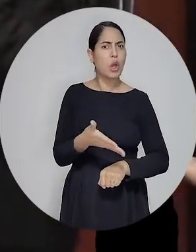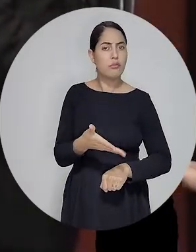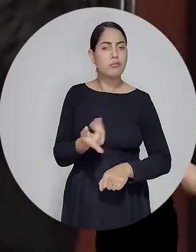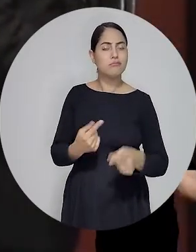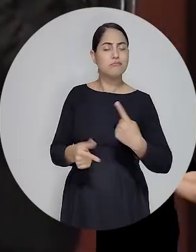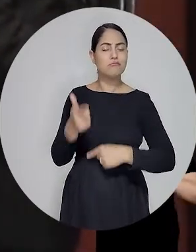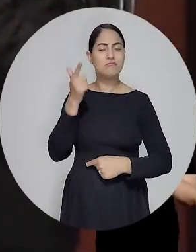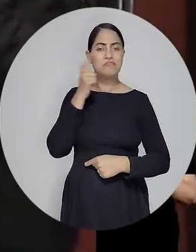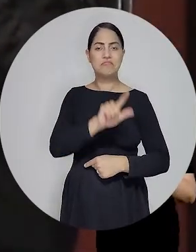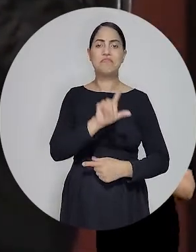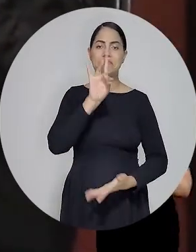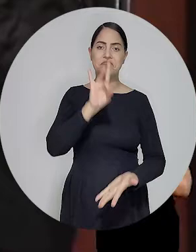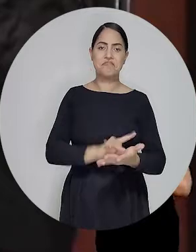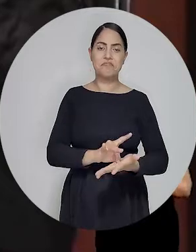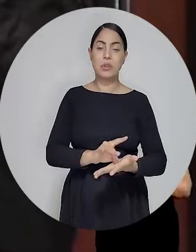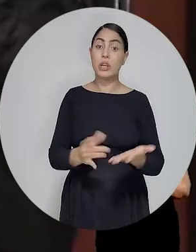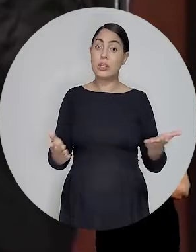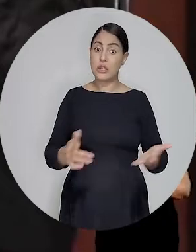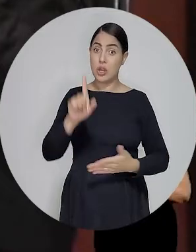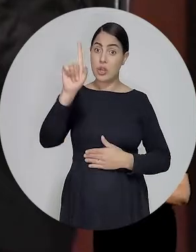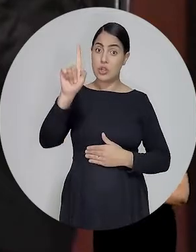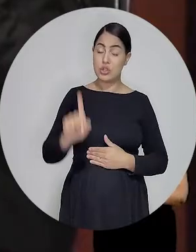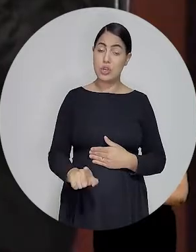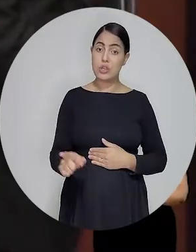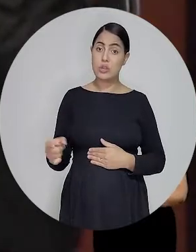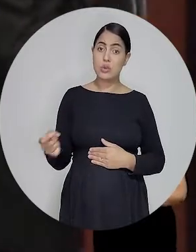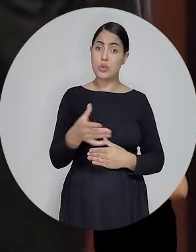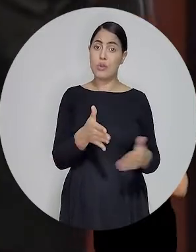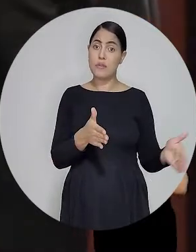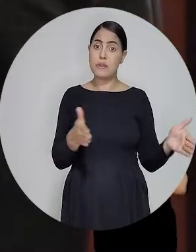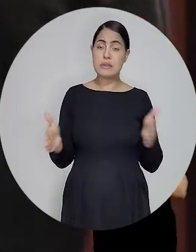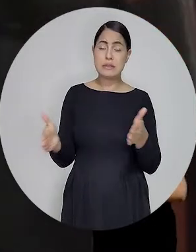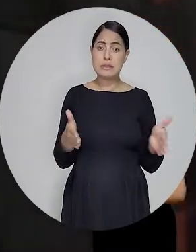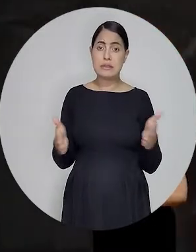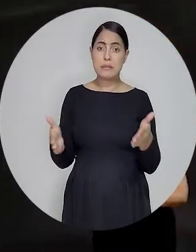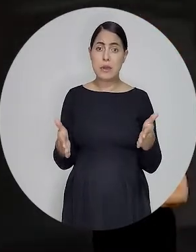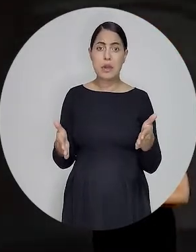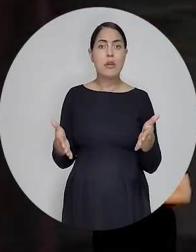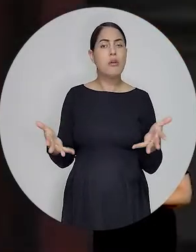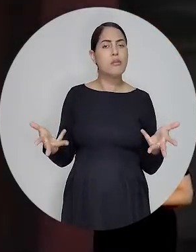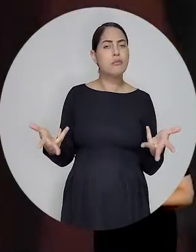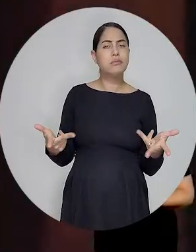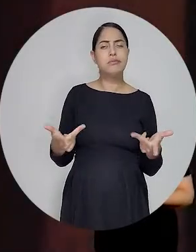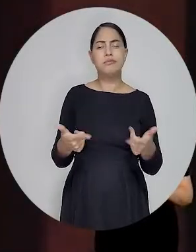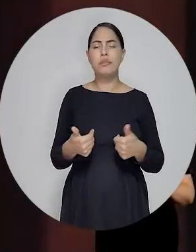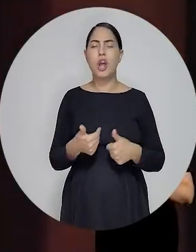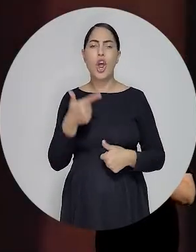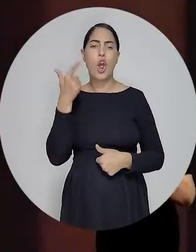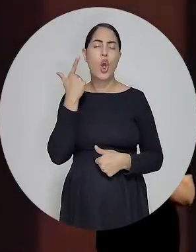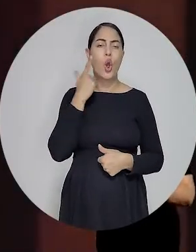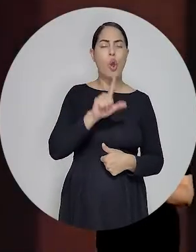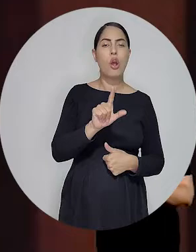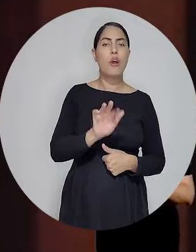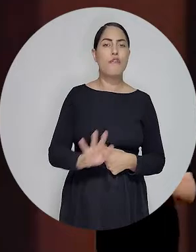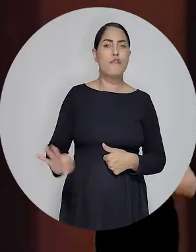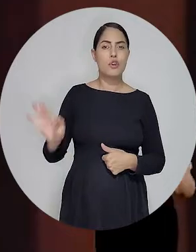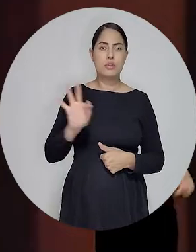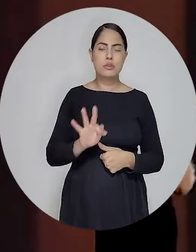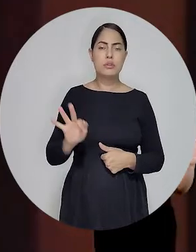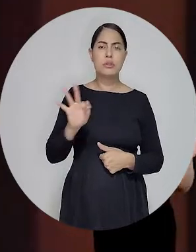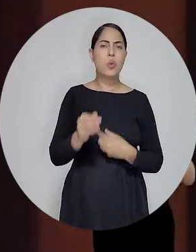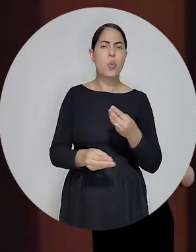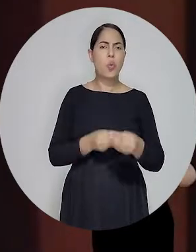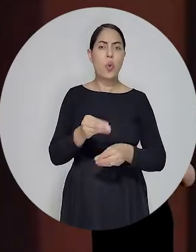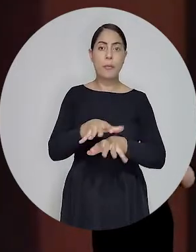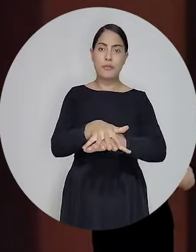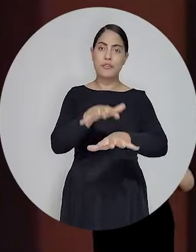devem ser alcançadas. Merece ser destacado o trabalho da gestão que enfrentou a pandemia, conseguiu manter o funcionamento e a estrutura